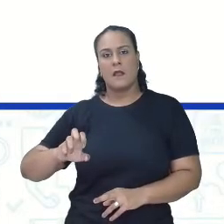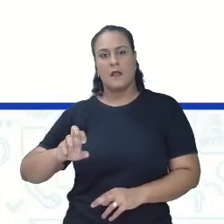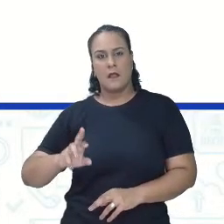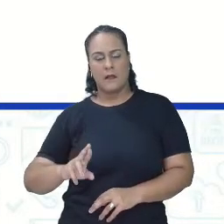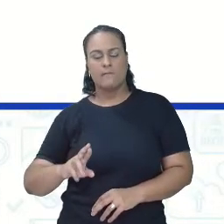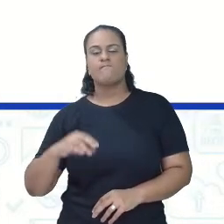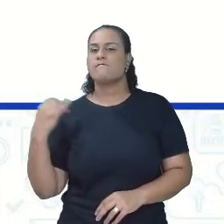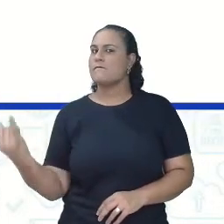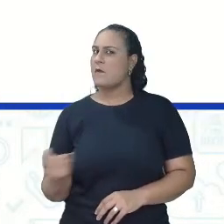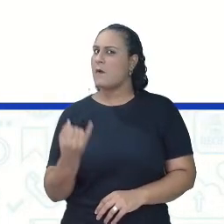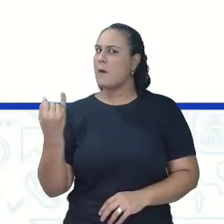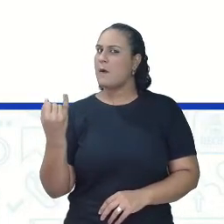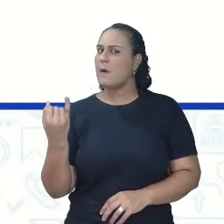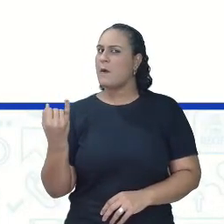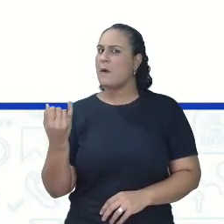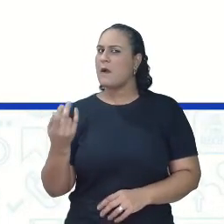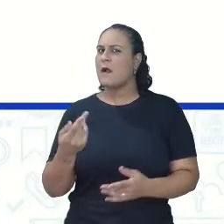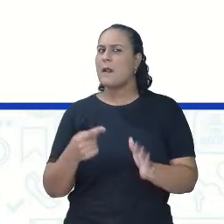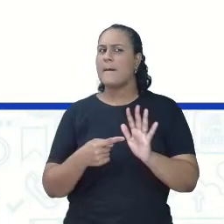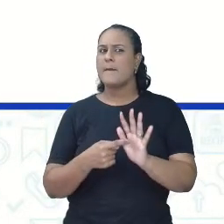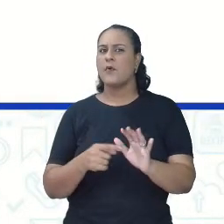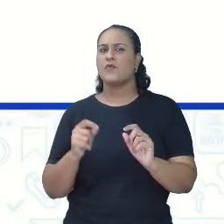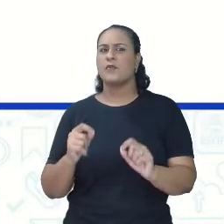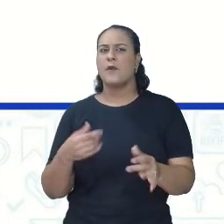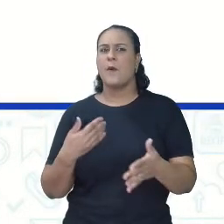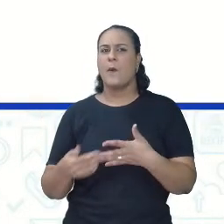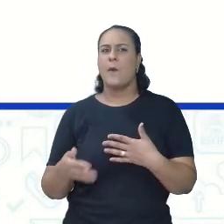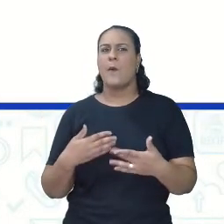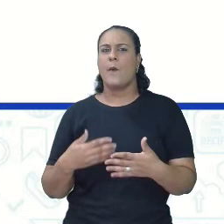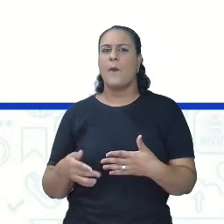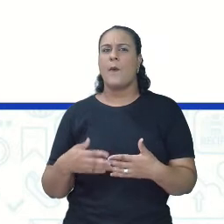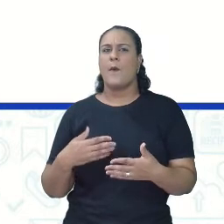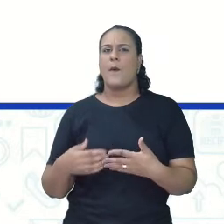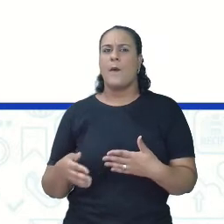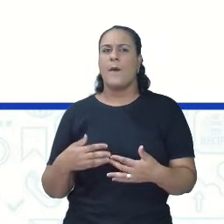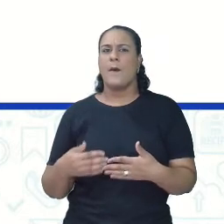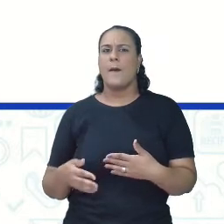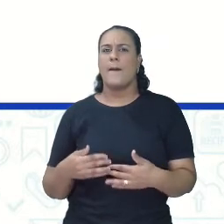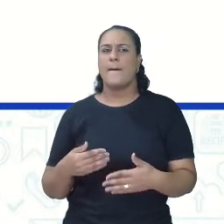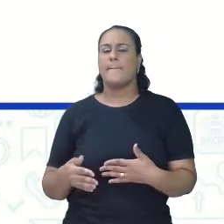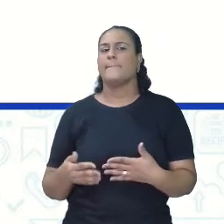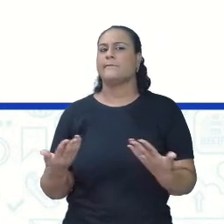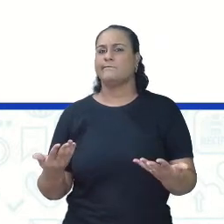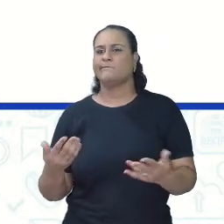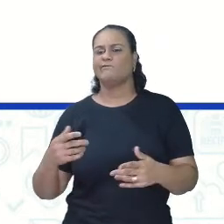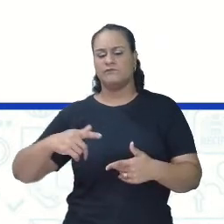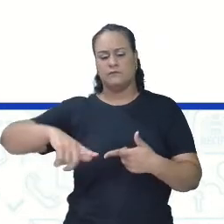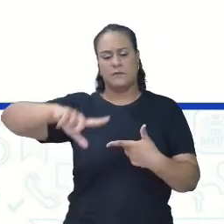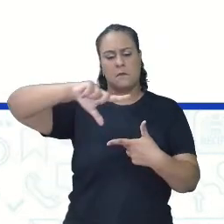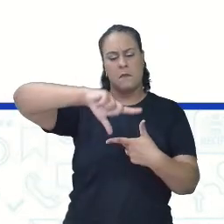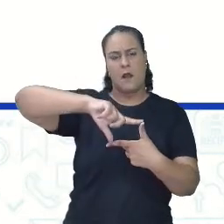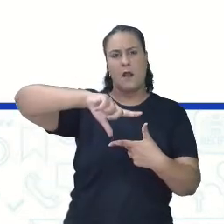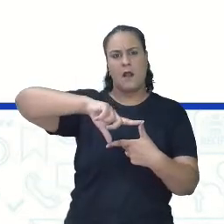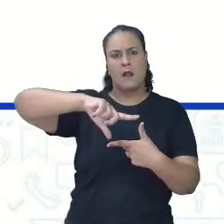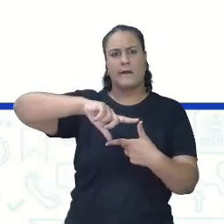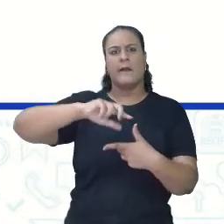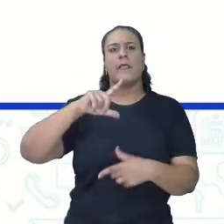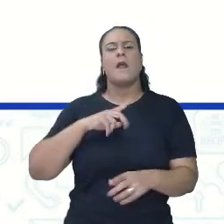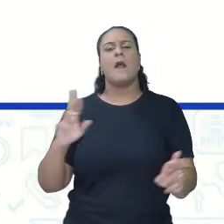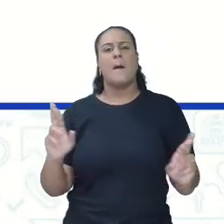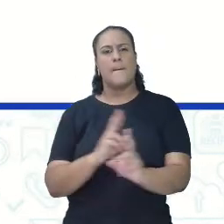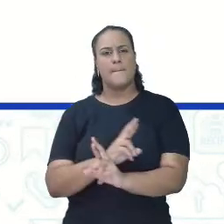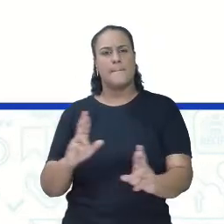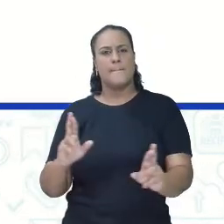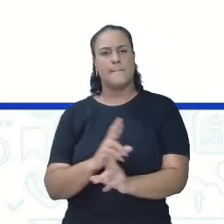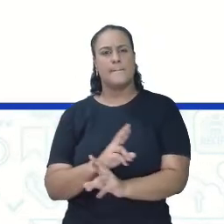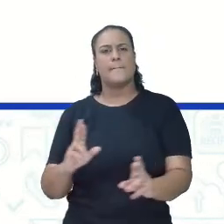porque ela diz que em qualquer poliedro convexo, a gente tem essa relação aí bastante coerente e